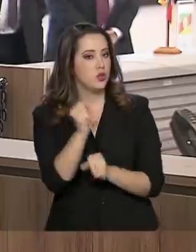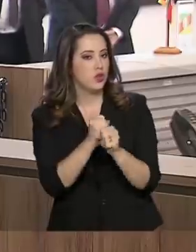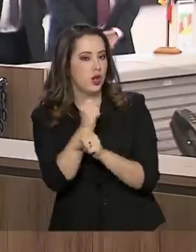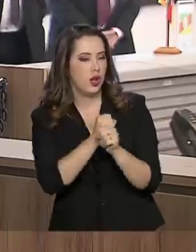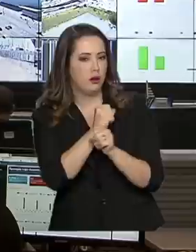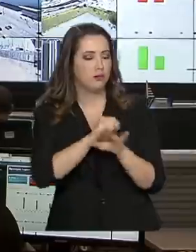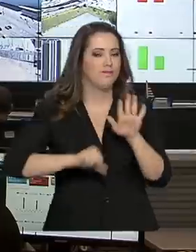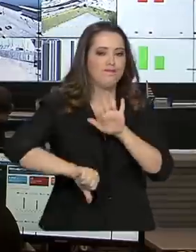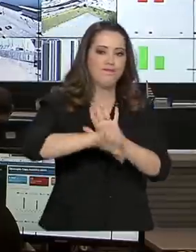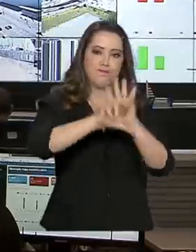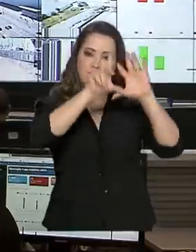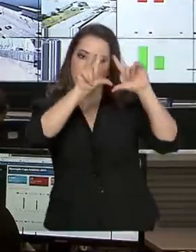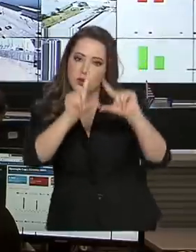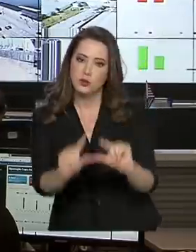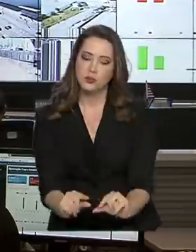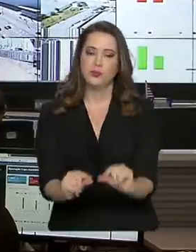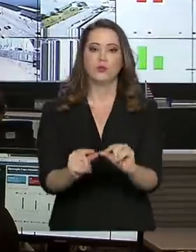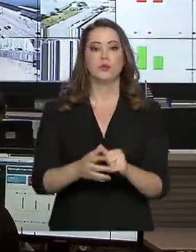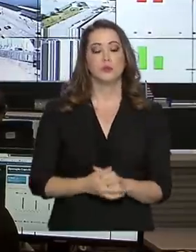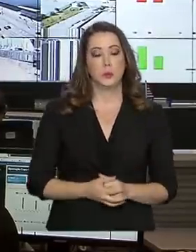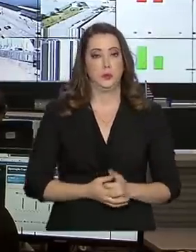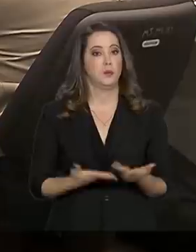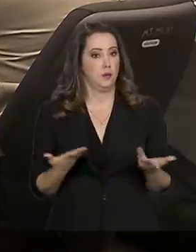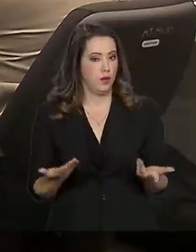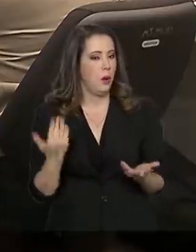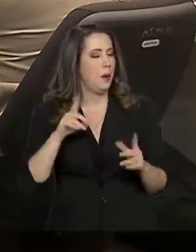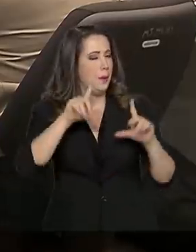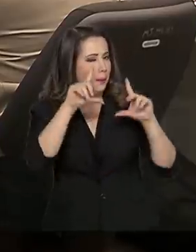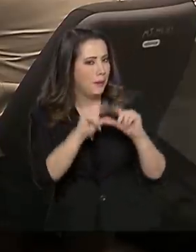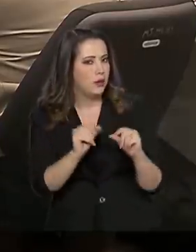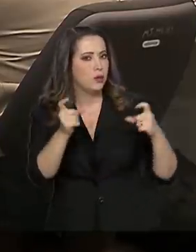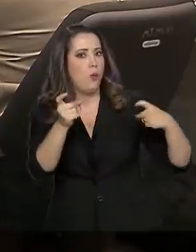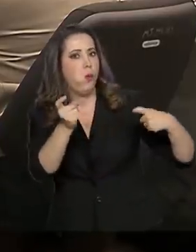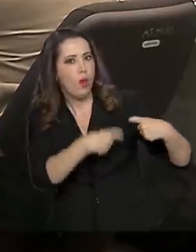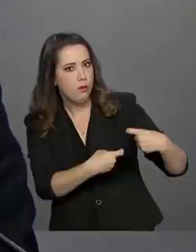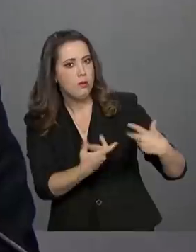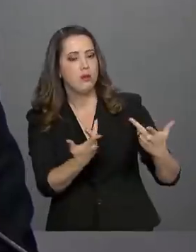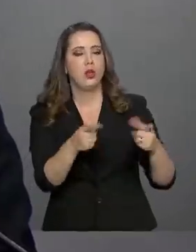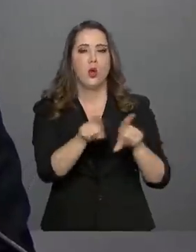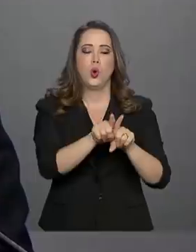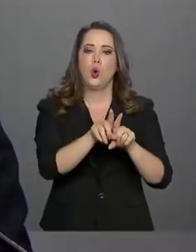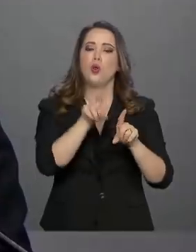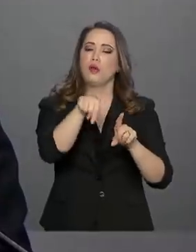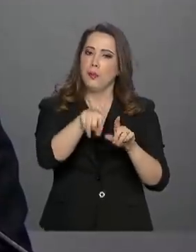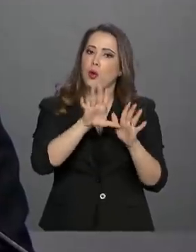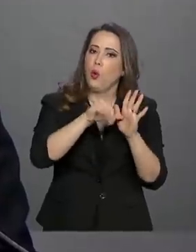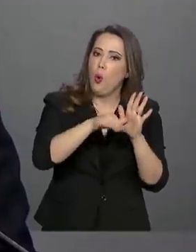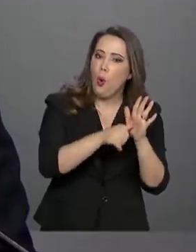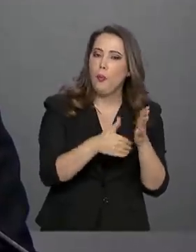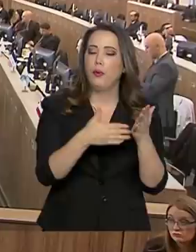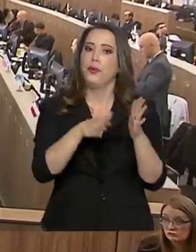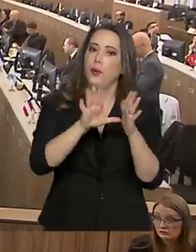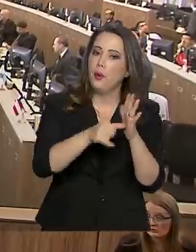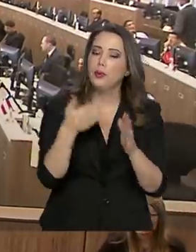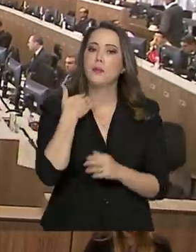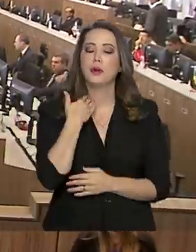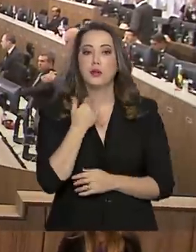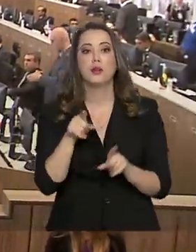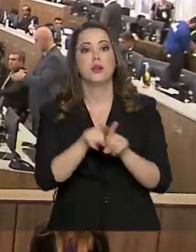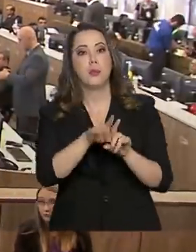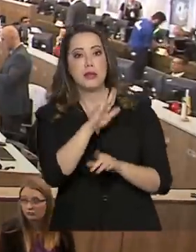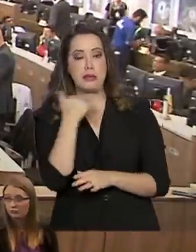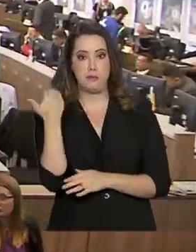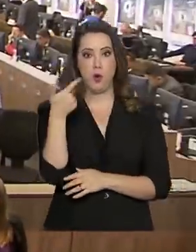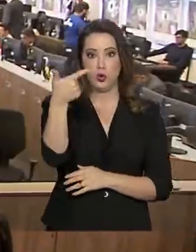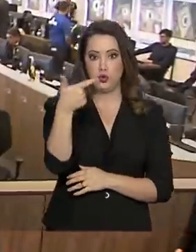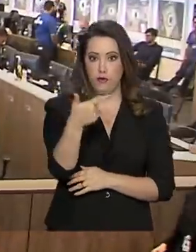ano em que a criminalidade violenta no país caiu foram menos estupros furtos e roubos a bancos os homicídios tiveram queda de